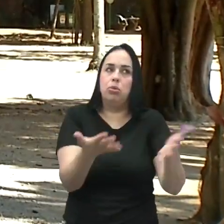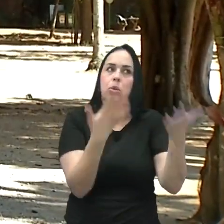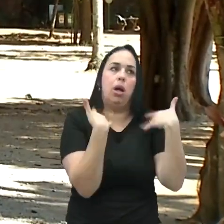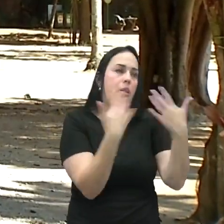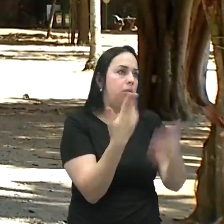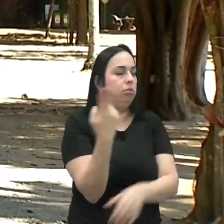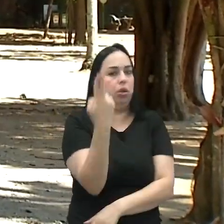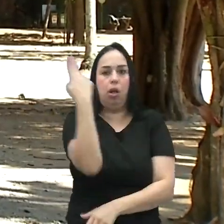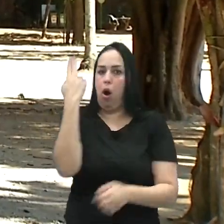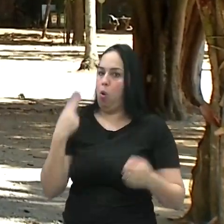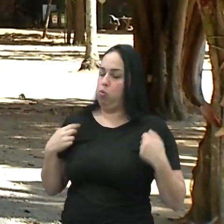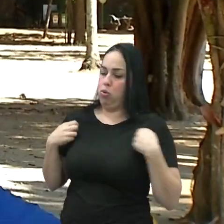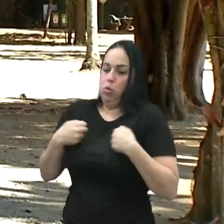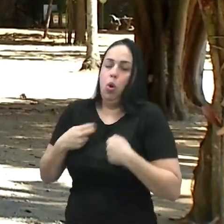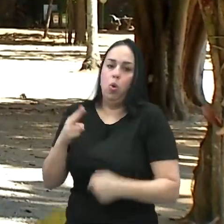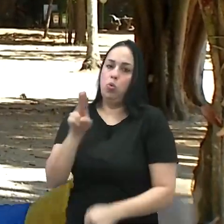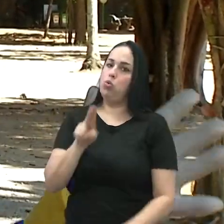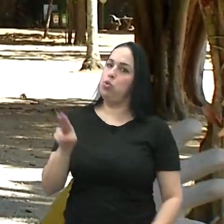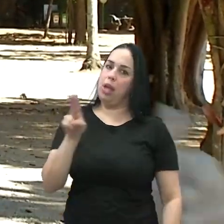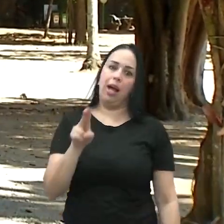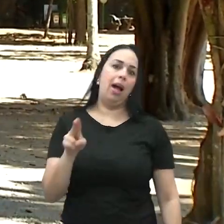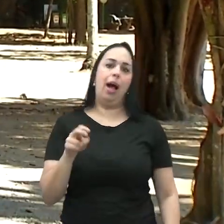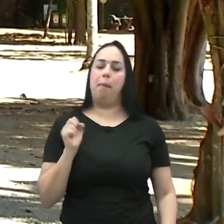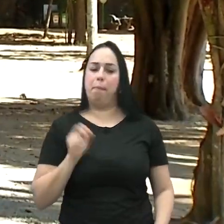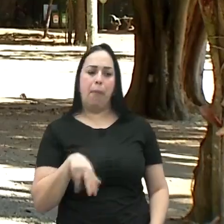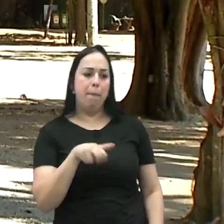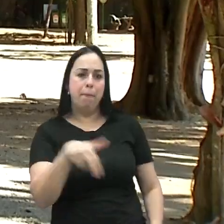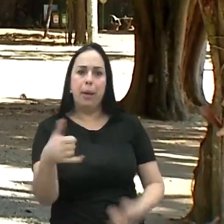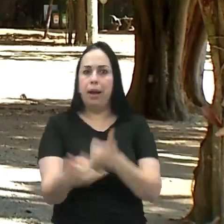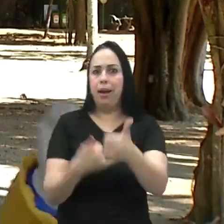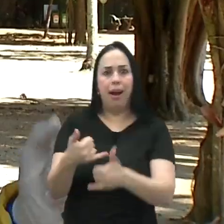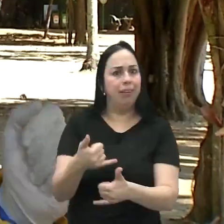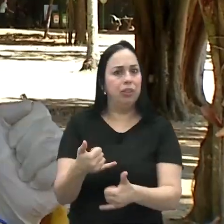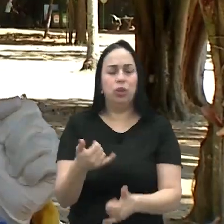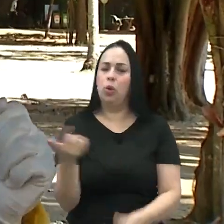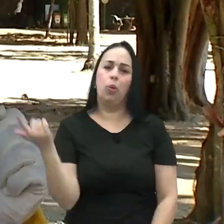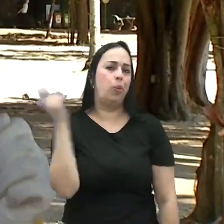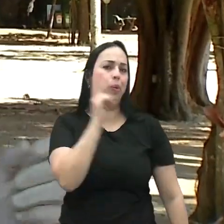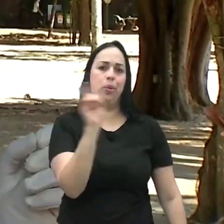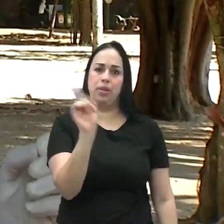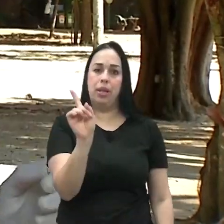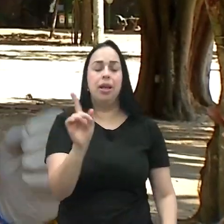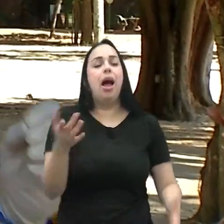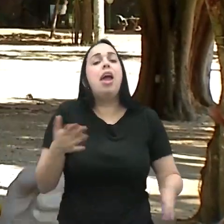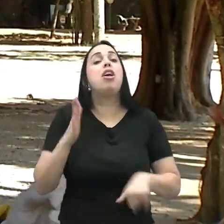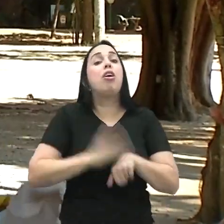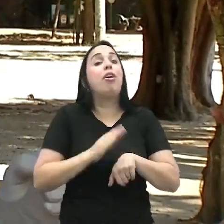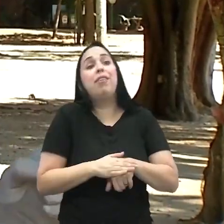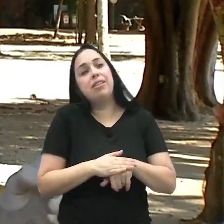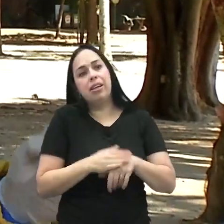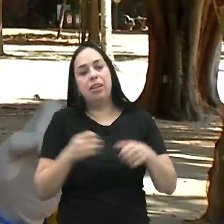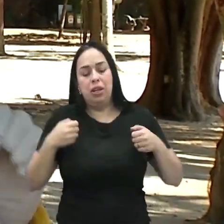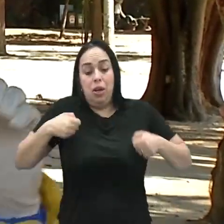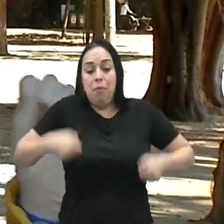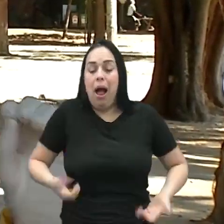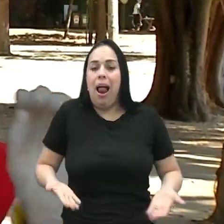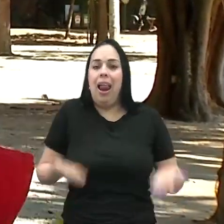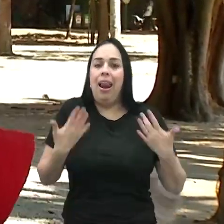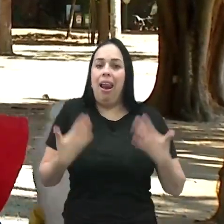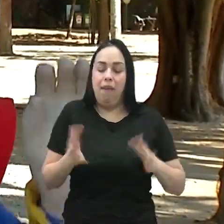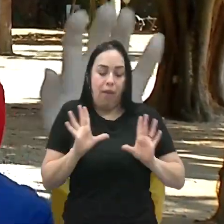que num calor como esse, aí não tem condições mesmo da gente brincar, correr com as crianças. O que a gente fez? Uma roupa mais leve.